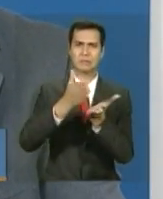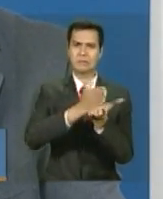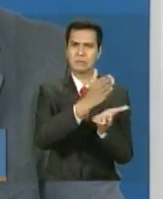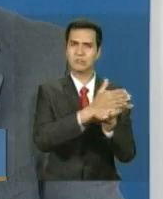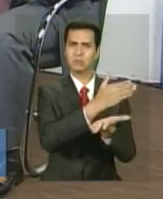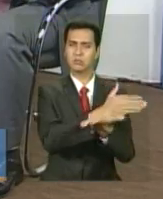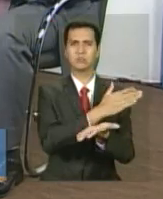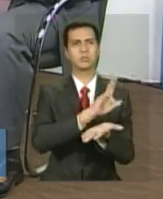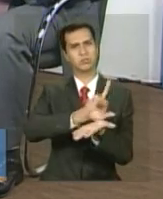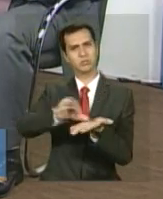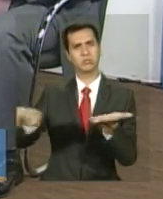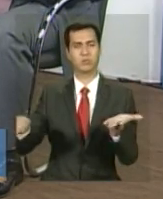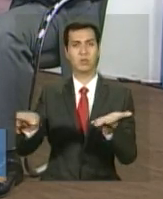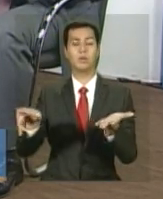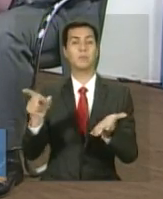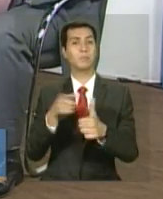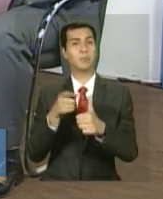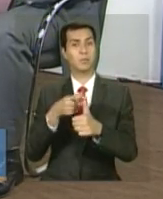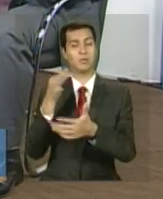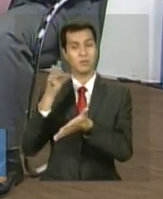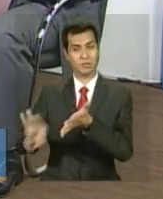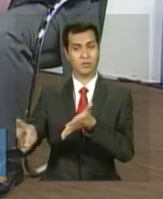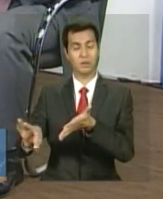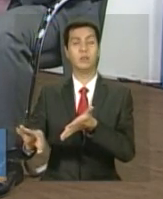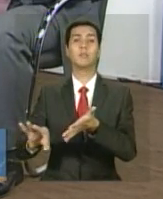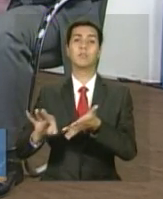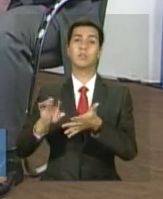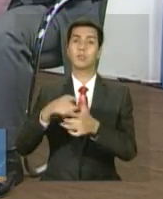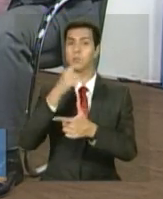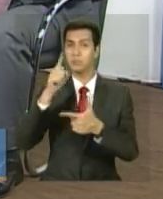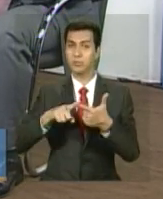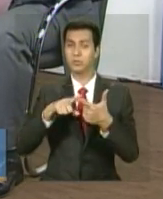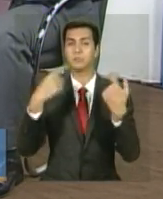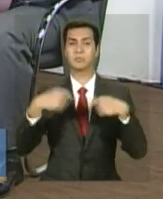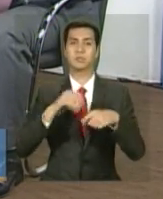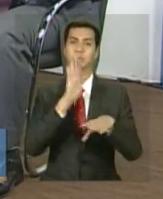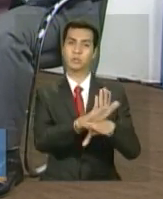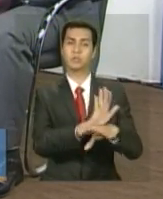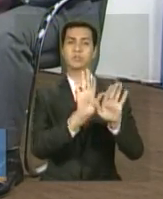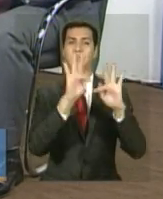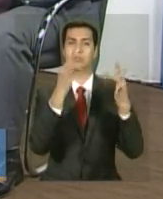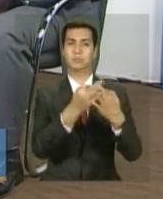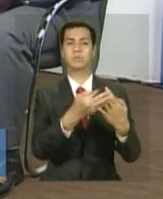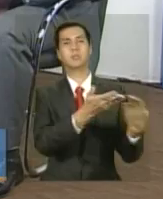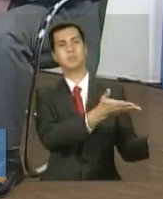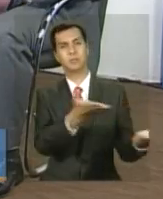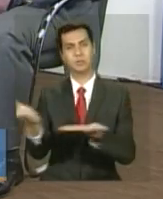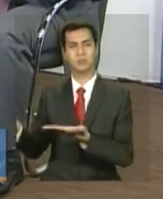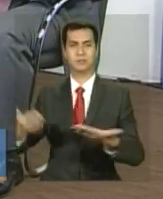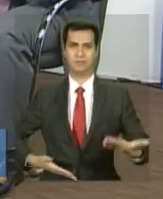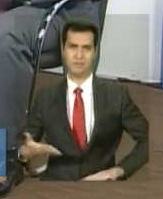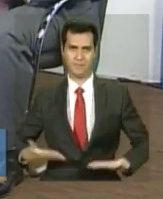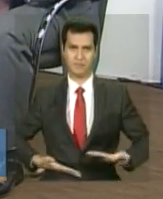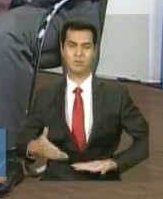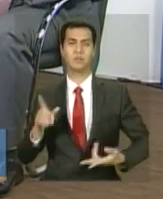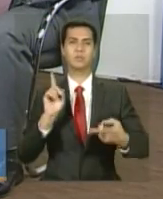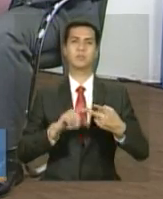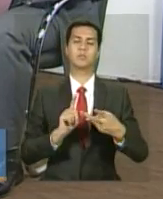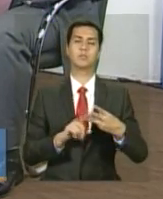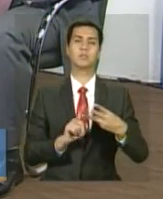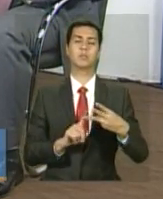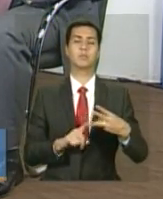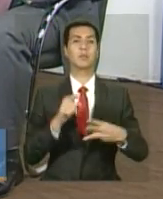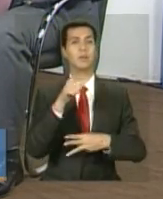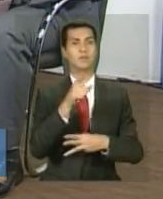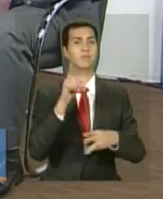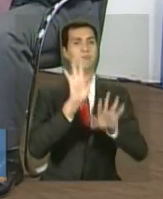cadastradas há que se encaminhar essas famílias aos serviços correspondentes e também eh aos benefícios que elas têm direito a partir